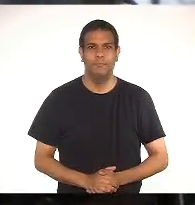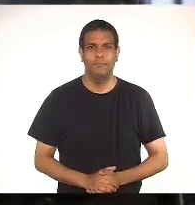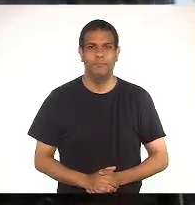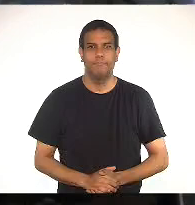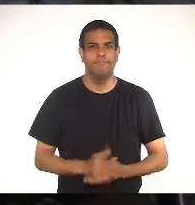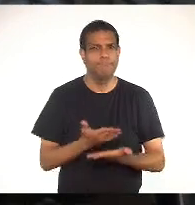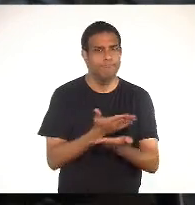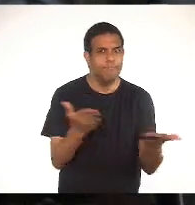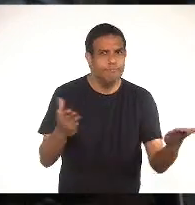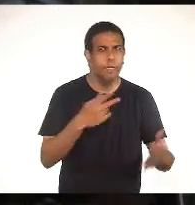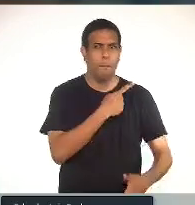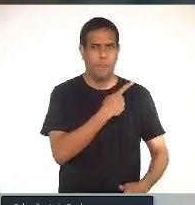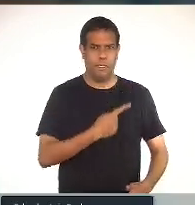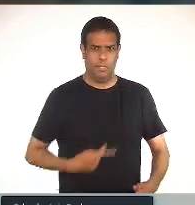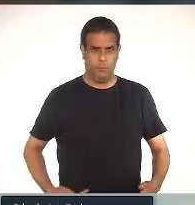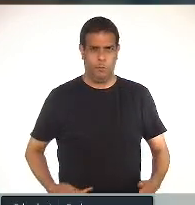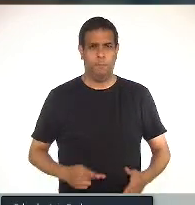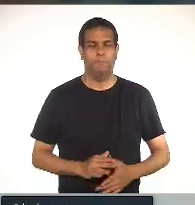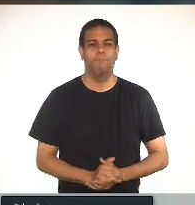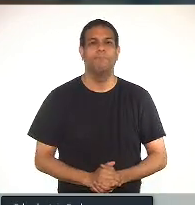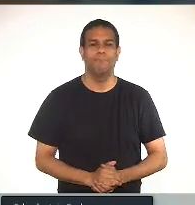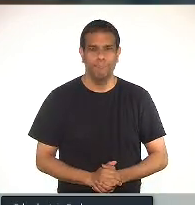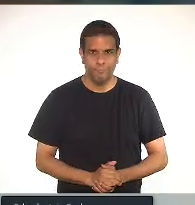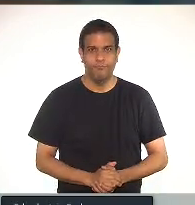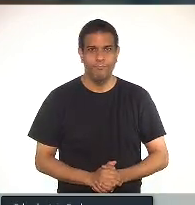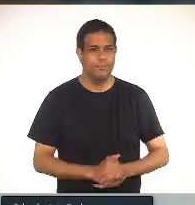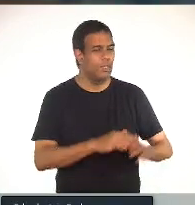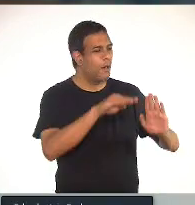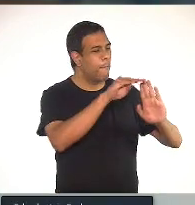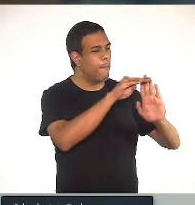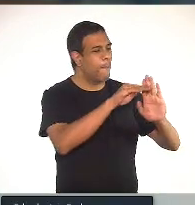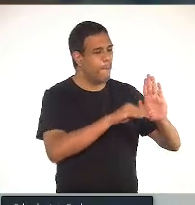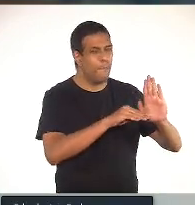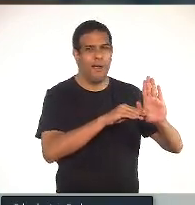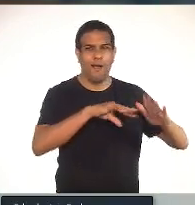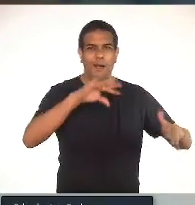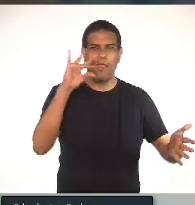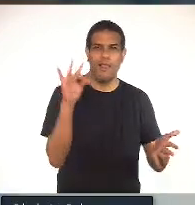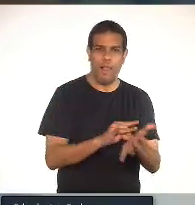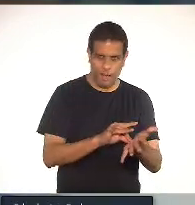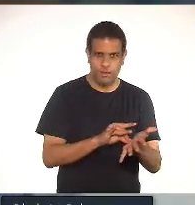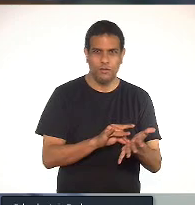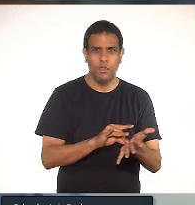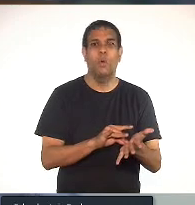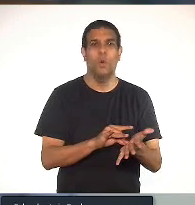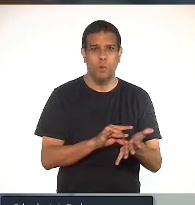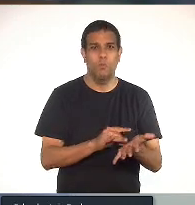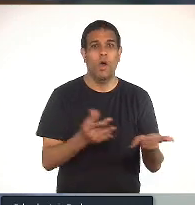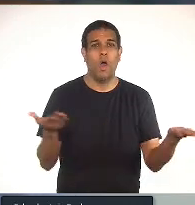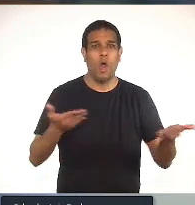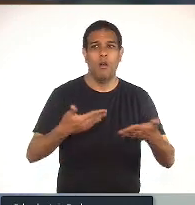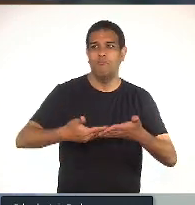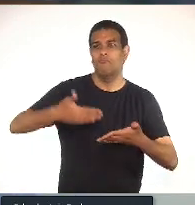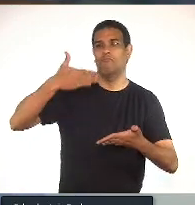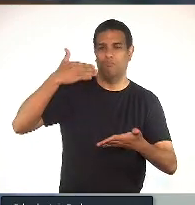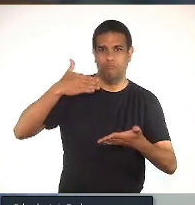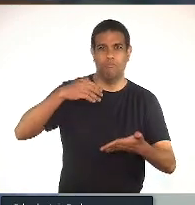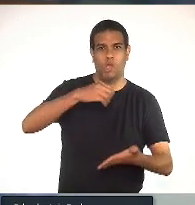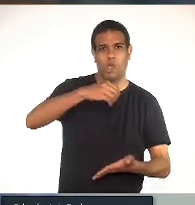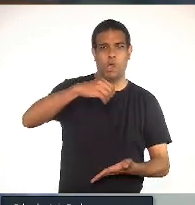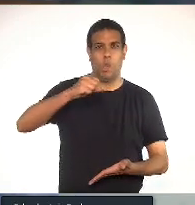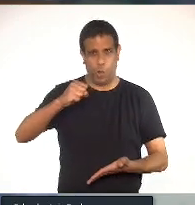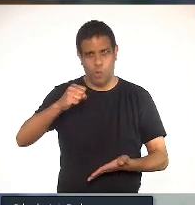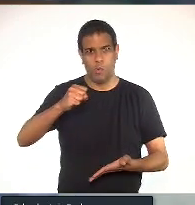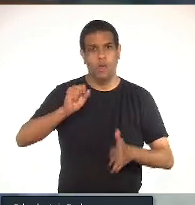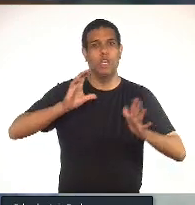Senhor presidente, a ata reflete com exatidão o ocorrido na